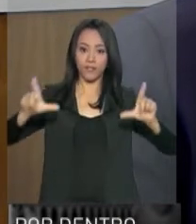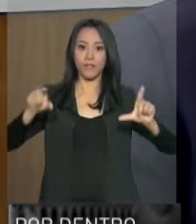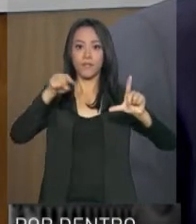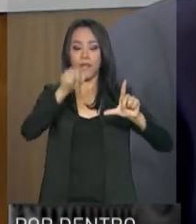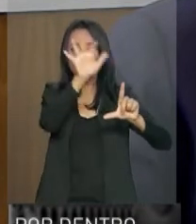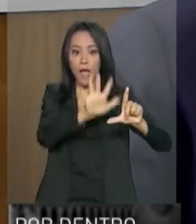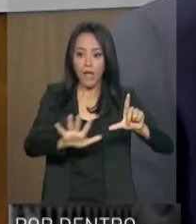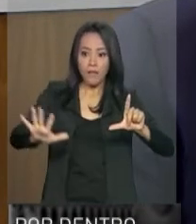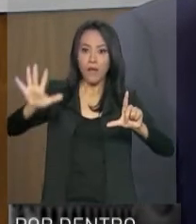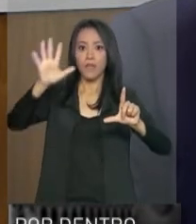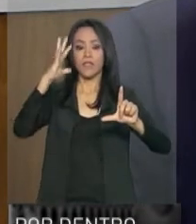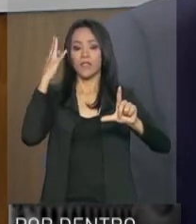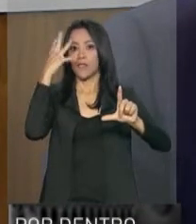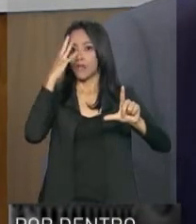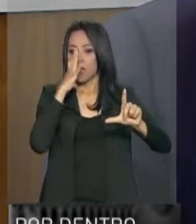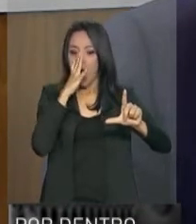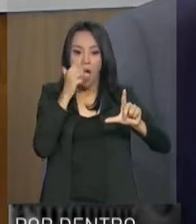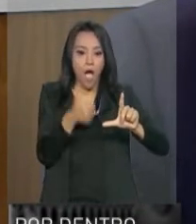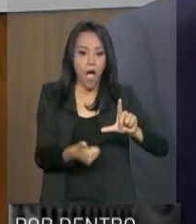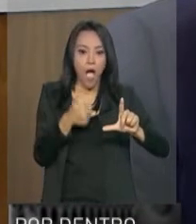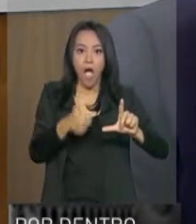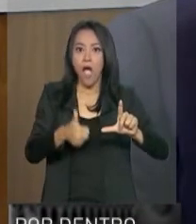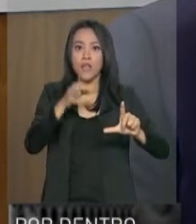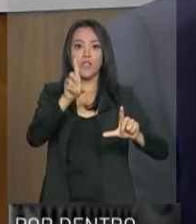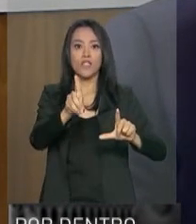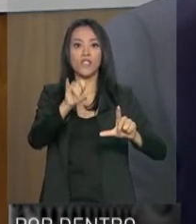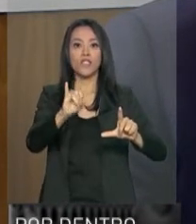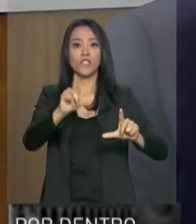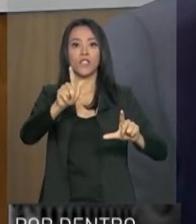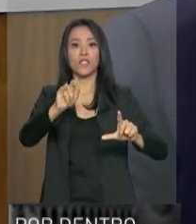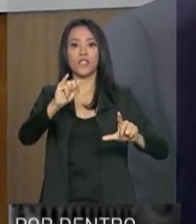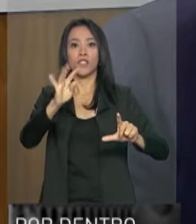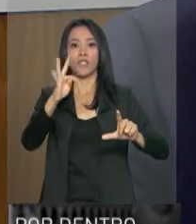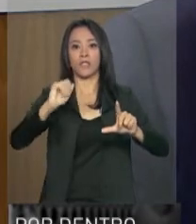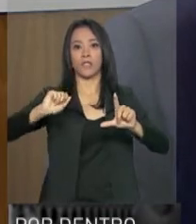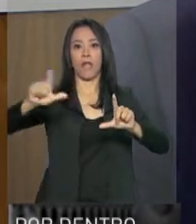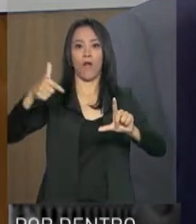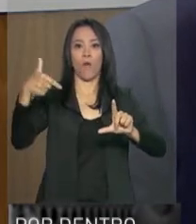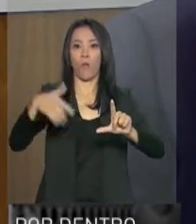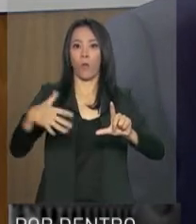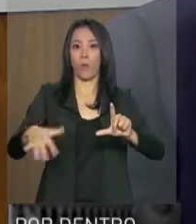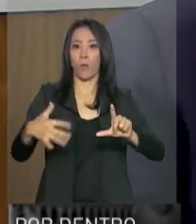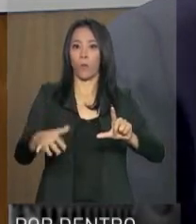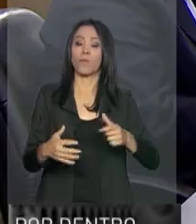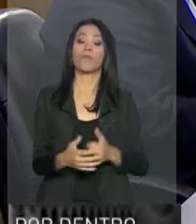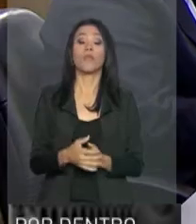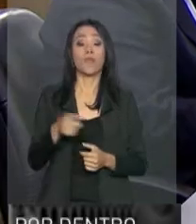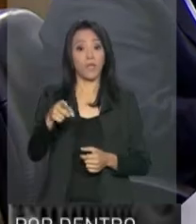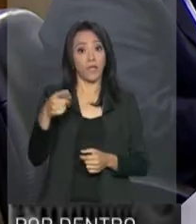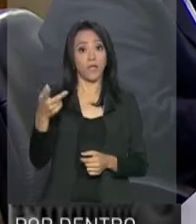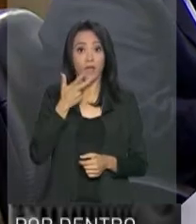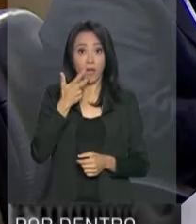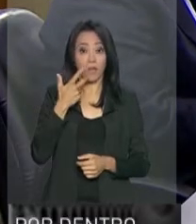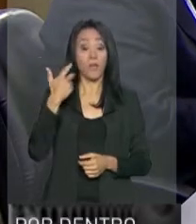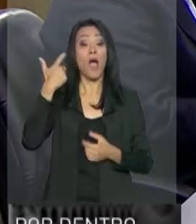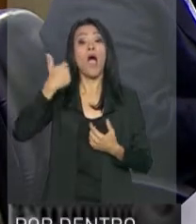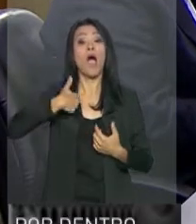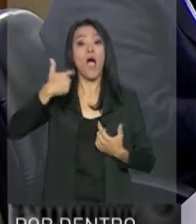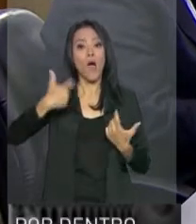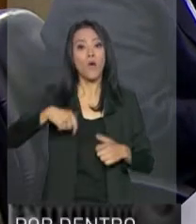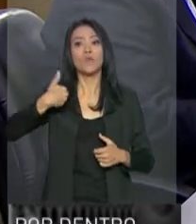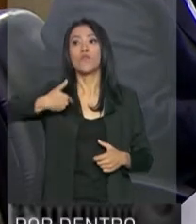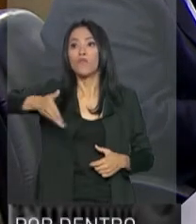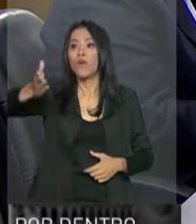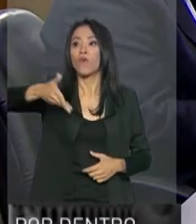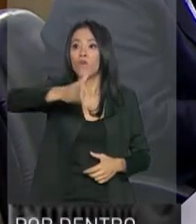a imagem da televisão de milhões de brasileiros aliás carla é tem sido rotineiro por onde eu ando as